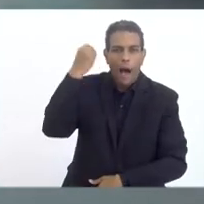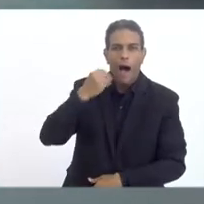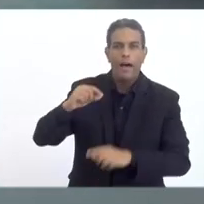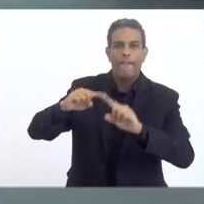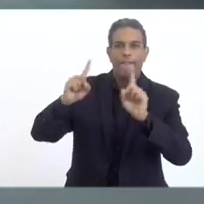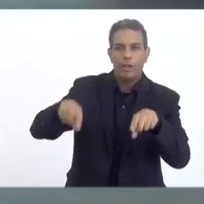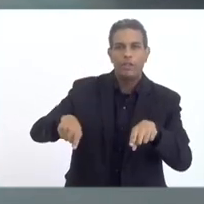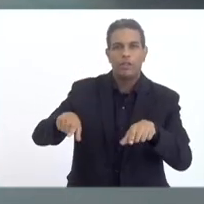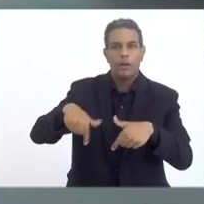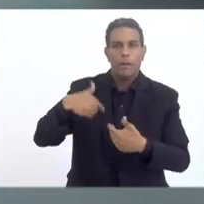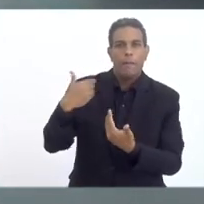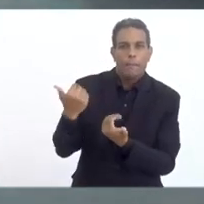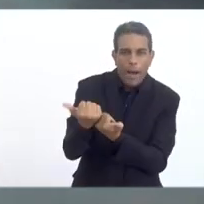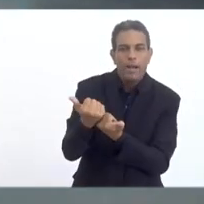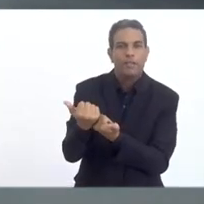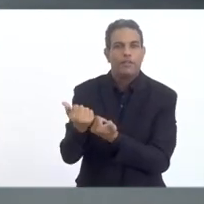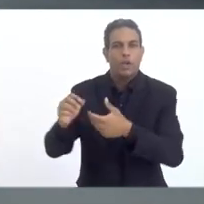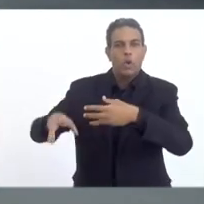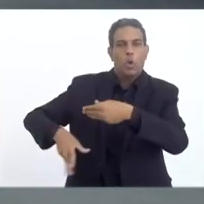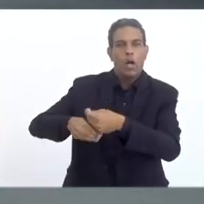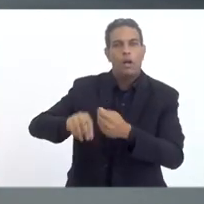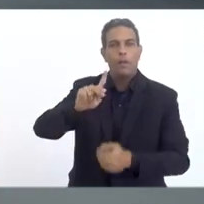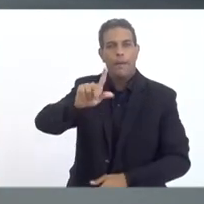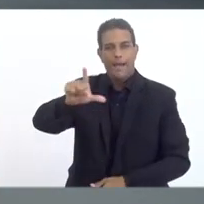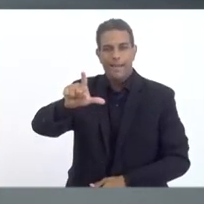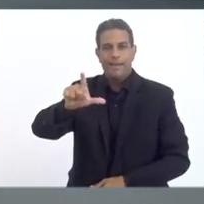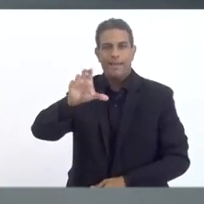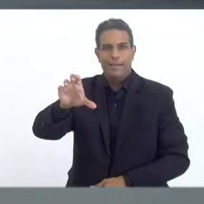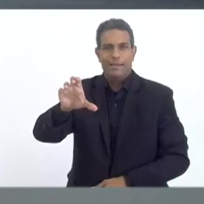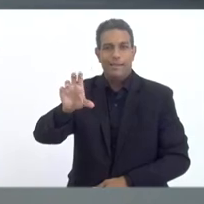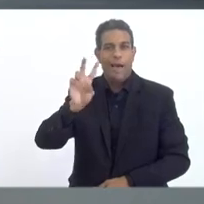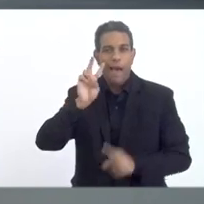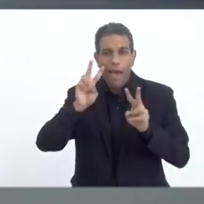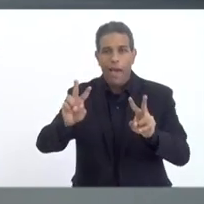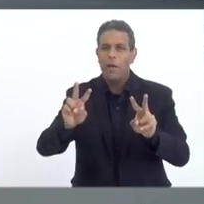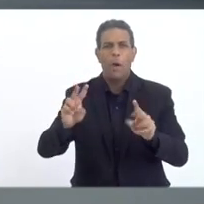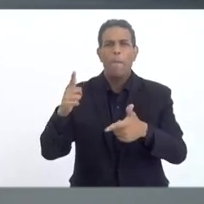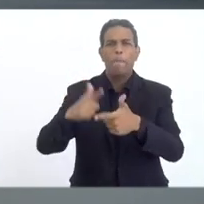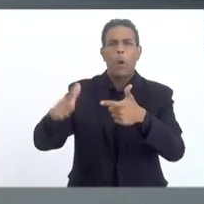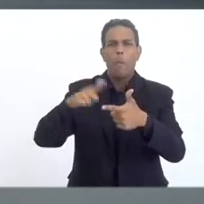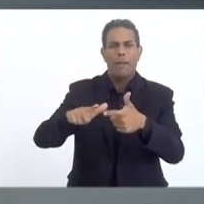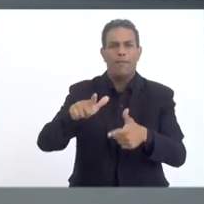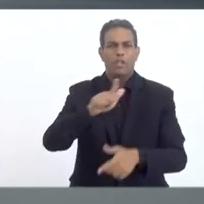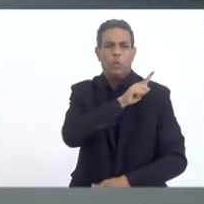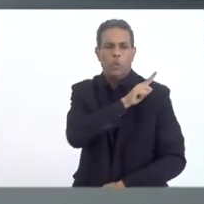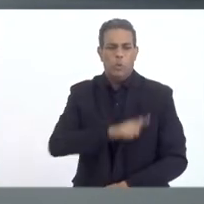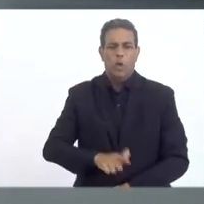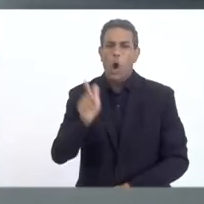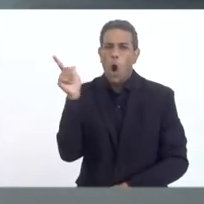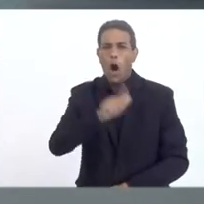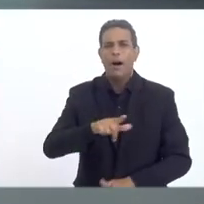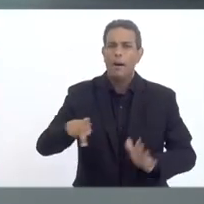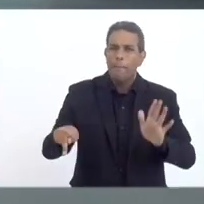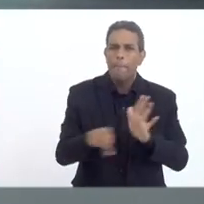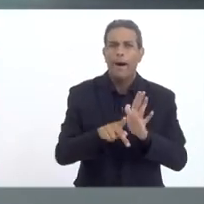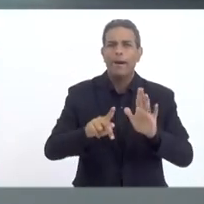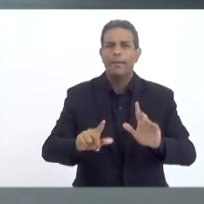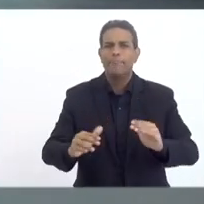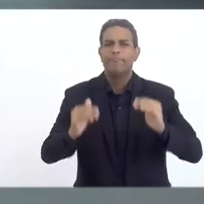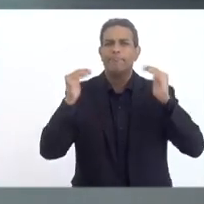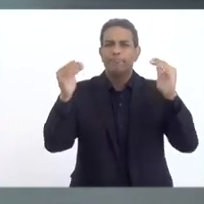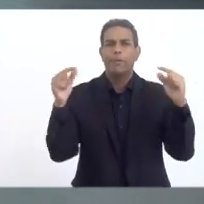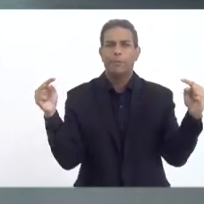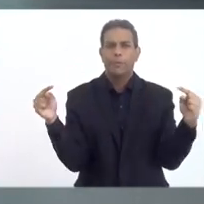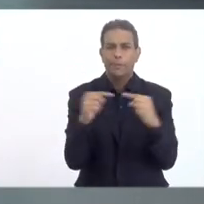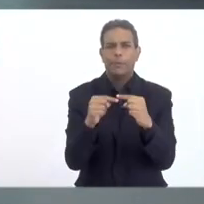se eles forem incluídos. Então, não é um ônus para o Tesouro, mas sim pode ser suportado pela própria autarquia com